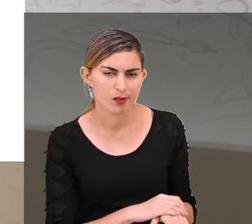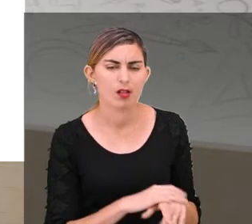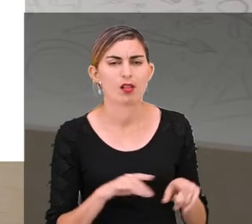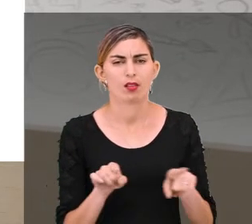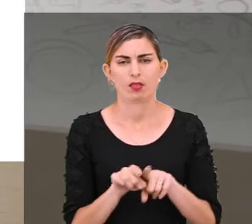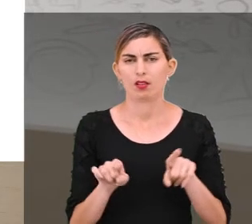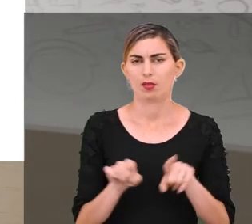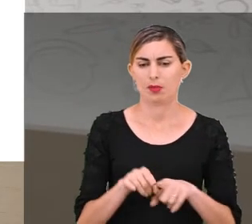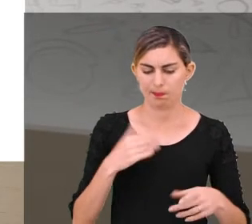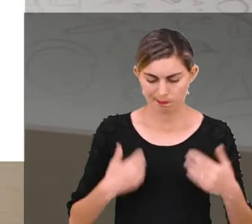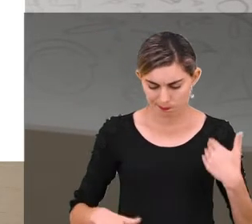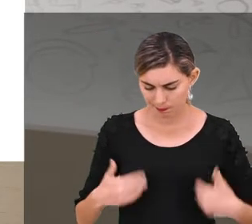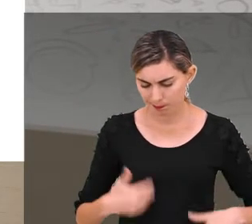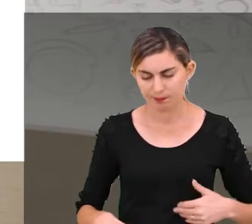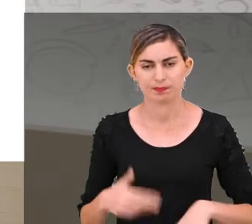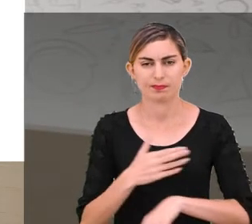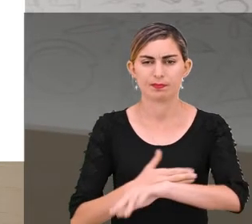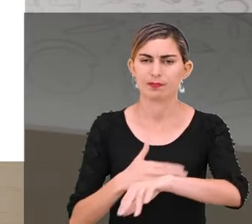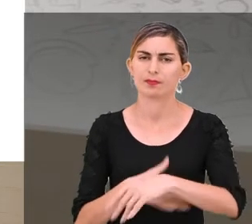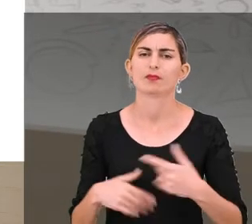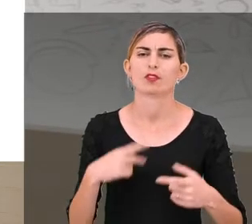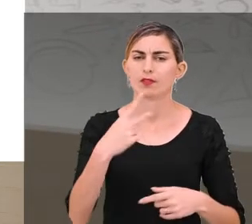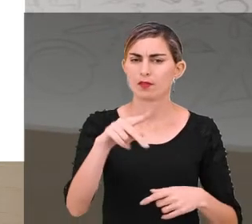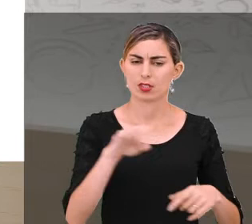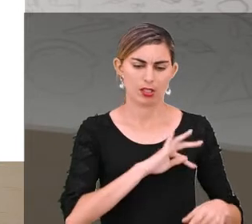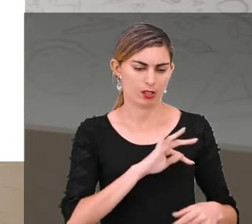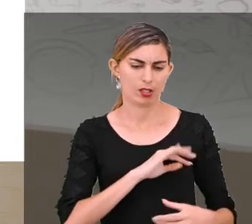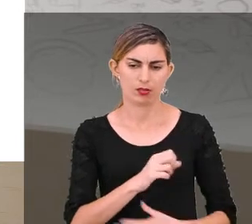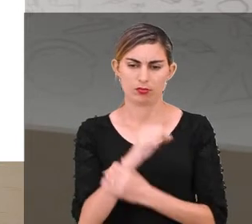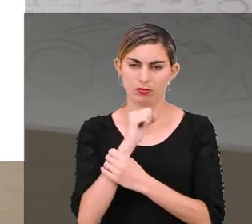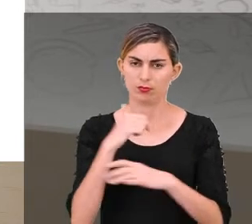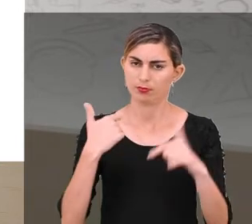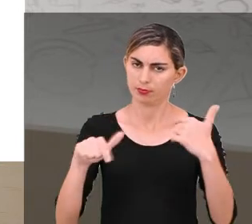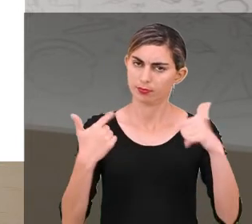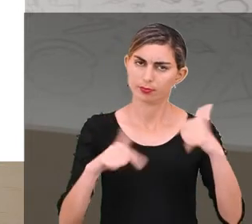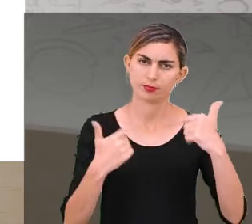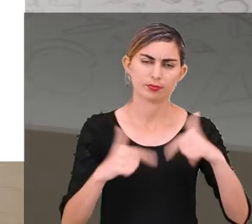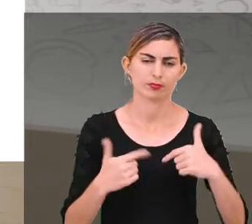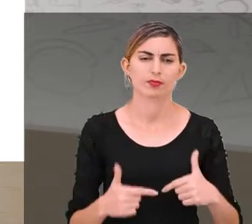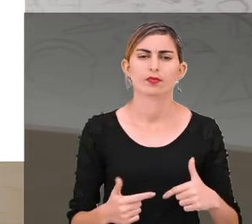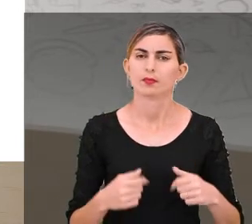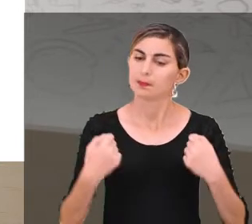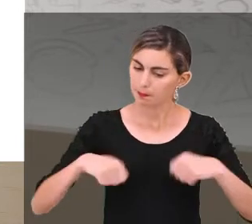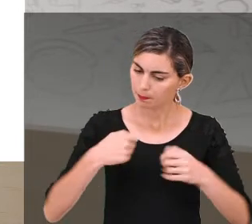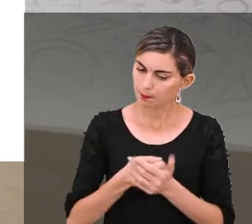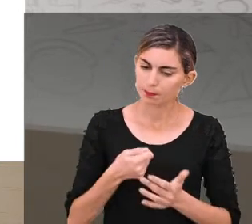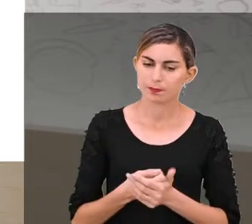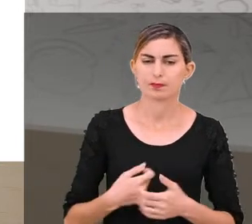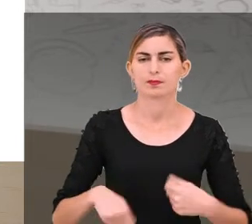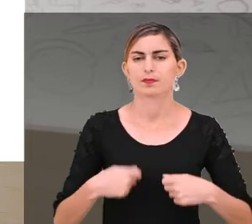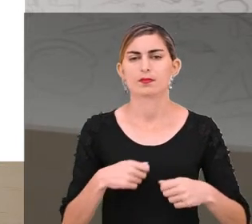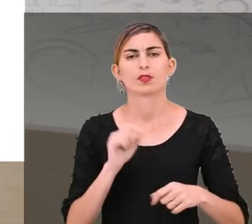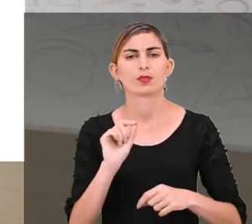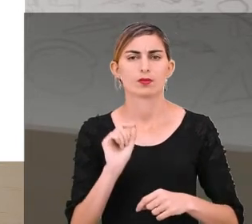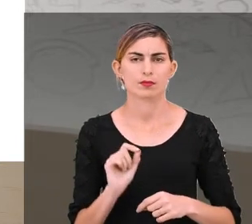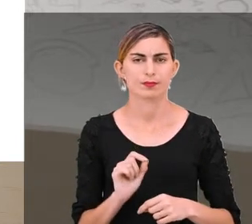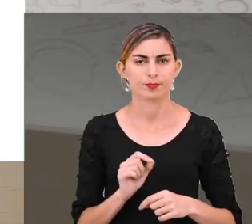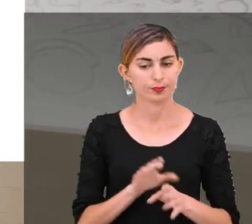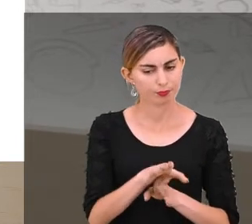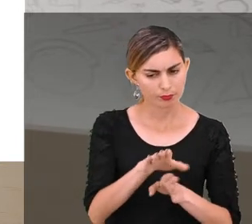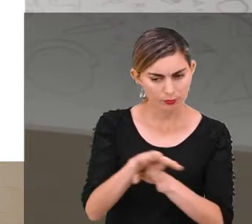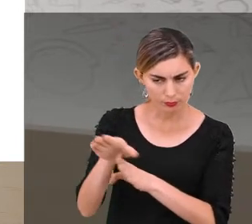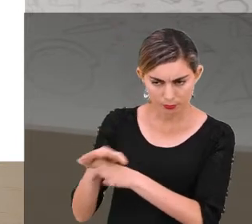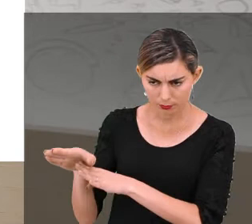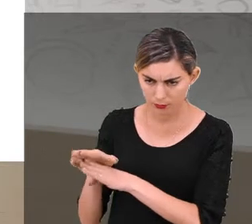inferiores e também escoriações. Você, como técnico em segurança do trabalho, deve atuar no sentido de